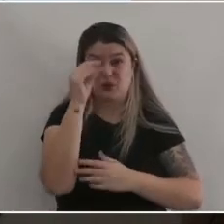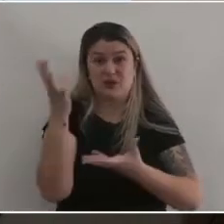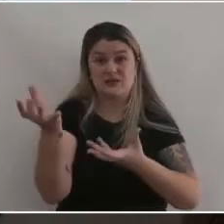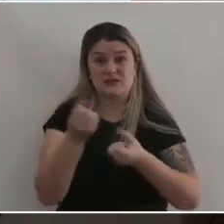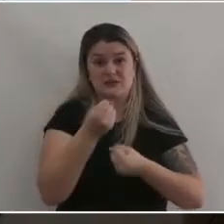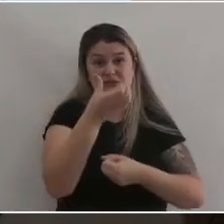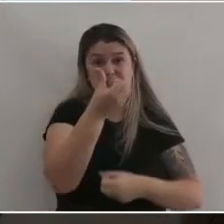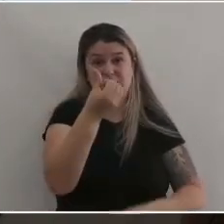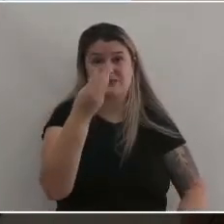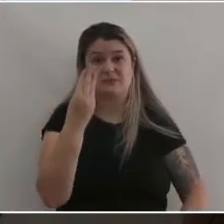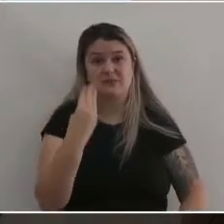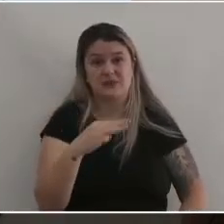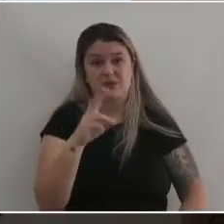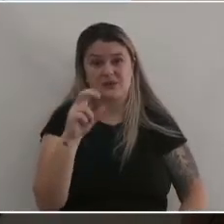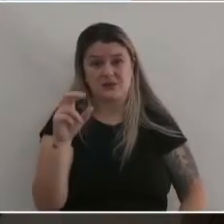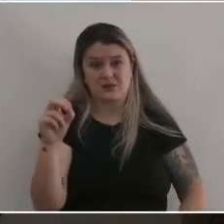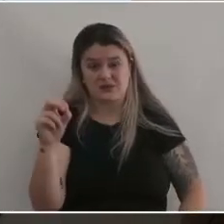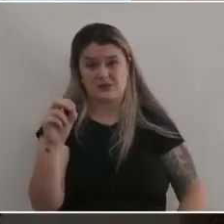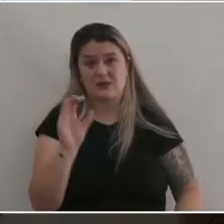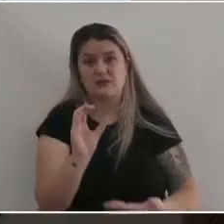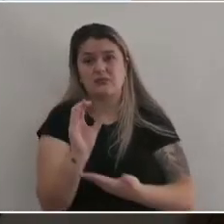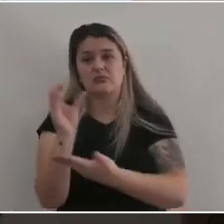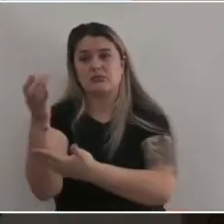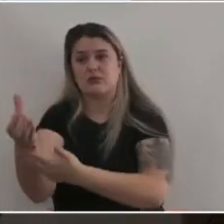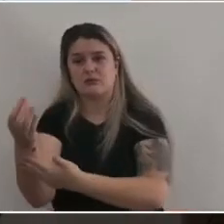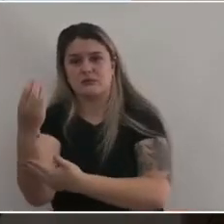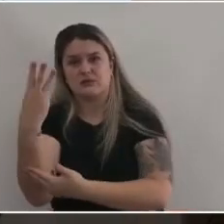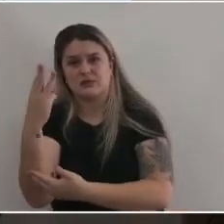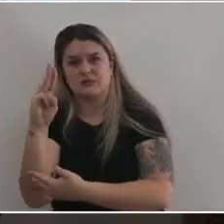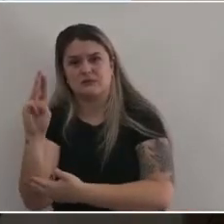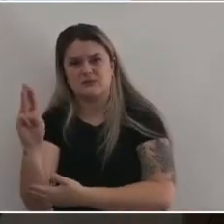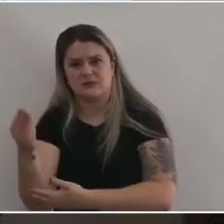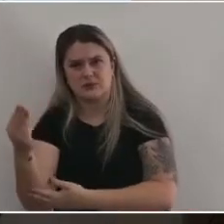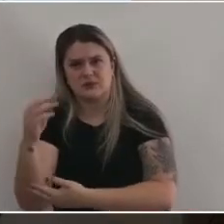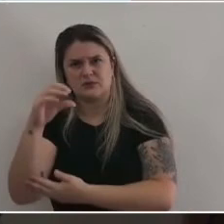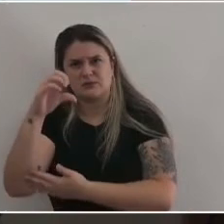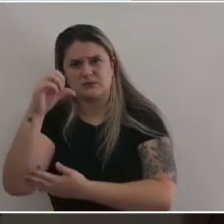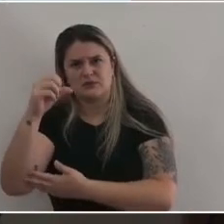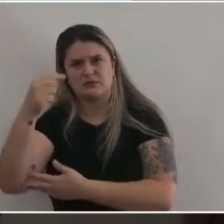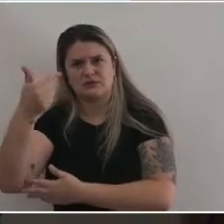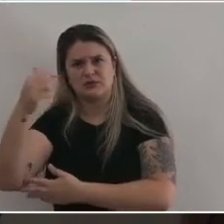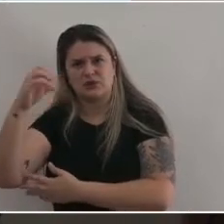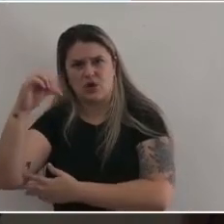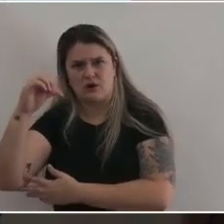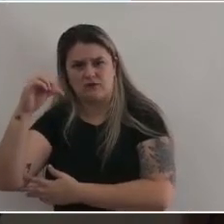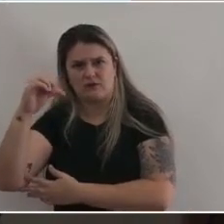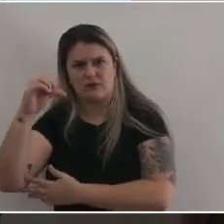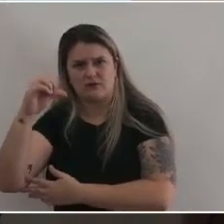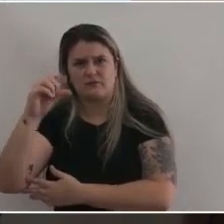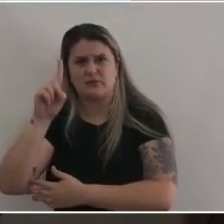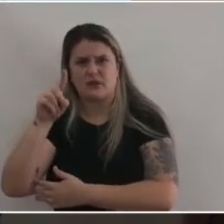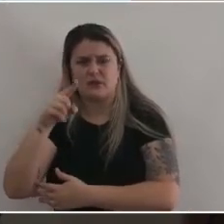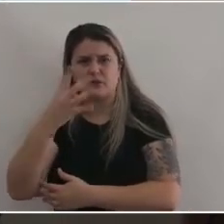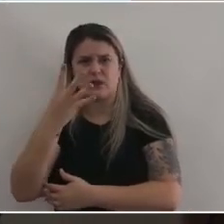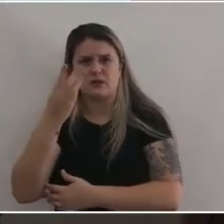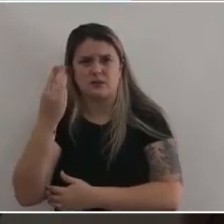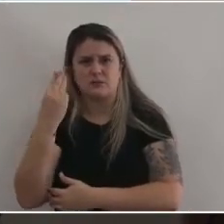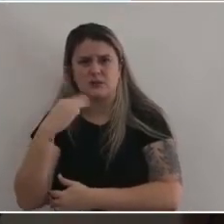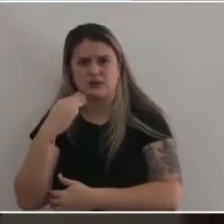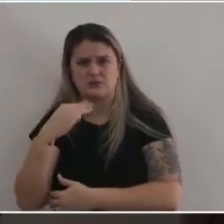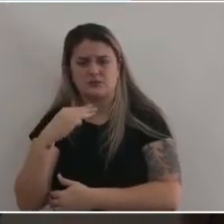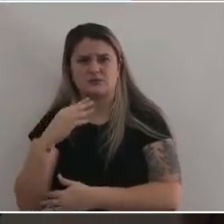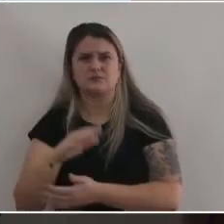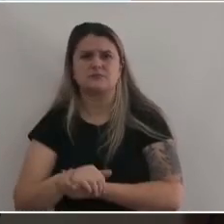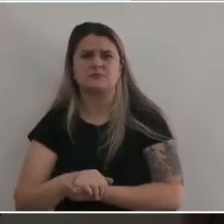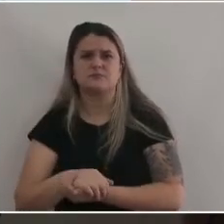milhões e 500 certo, e, devolveu e tal, devolveu 3 milhões 929. que são 4 milhões, Ele certo? devolveu 4, 5,